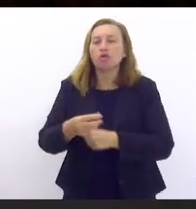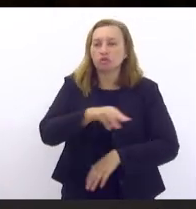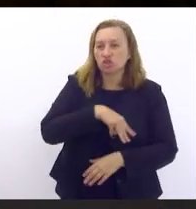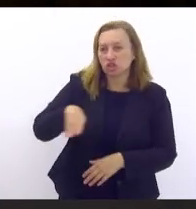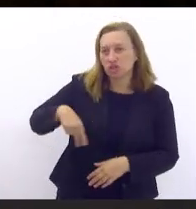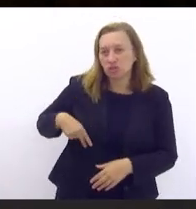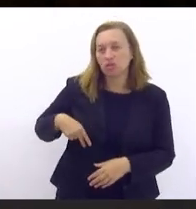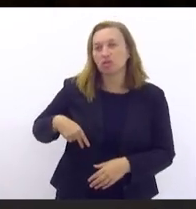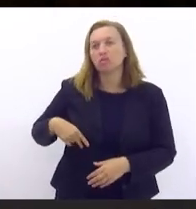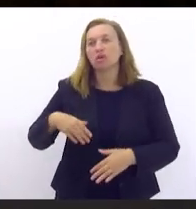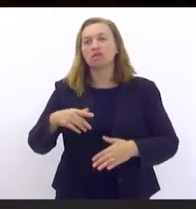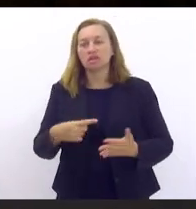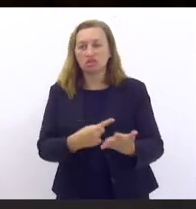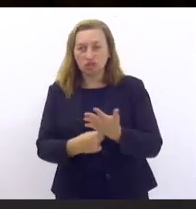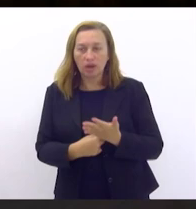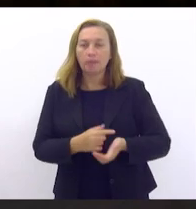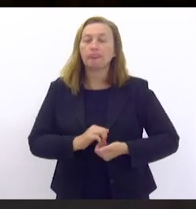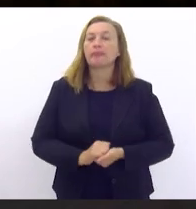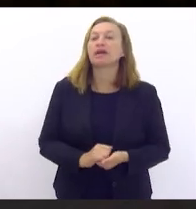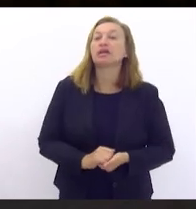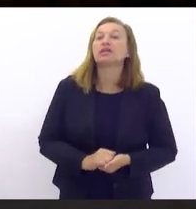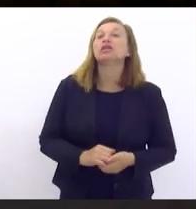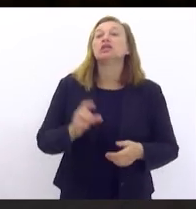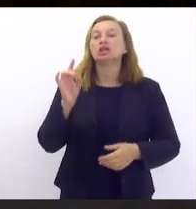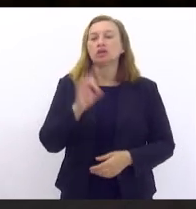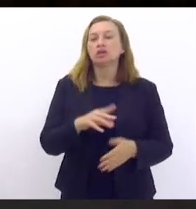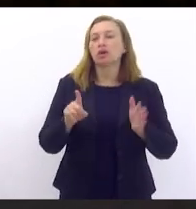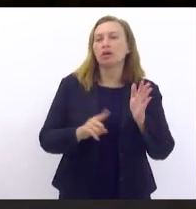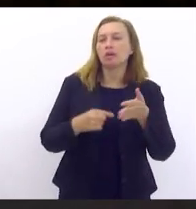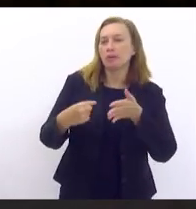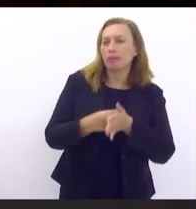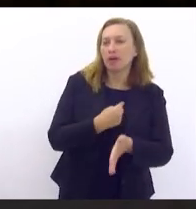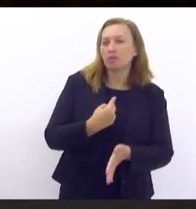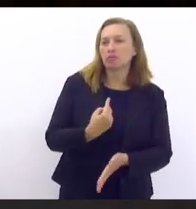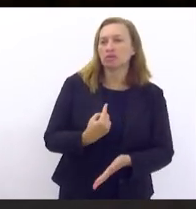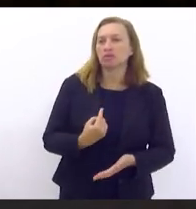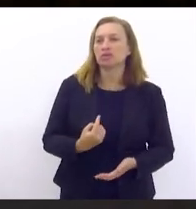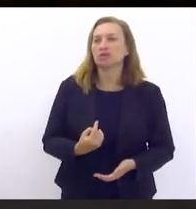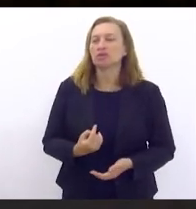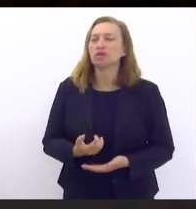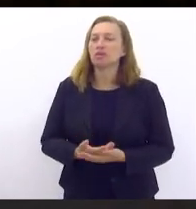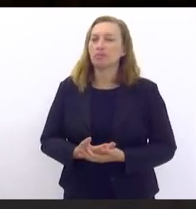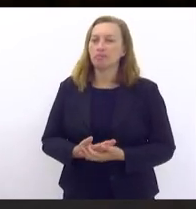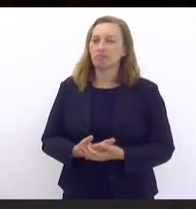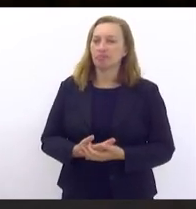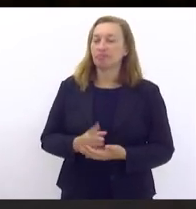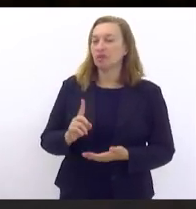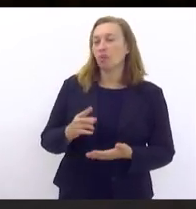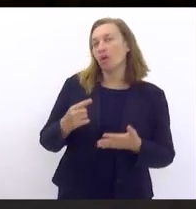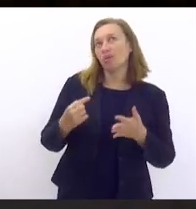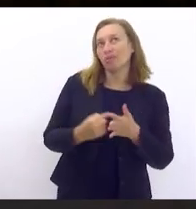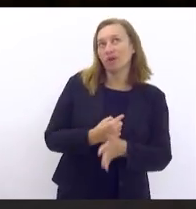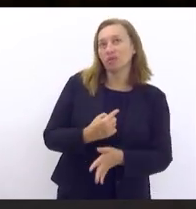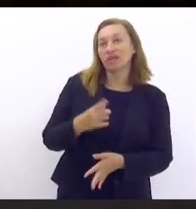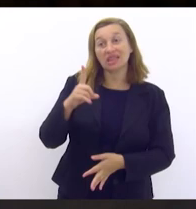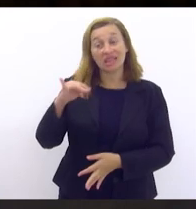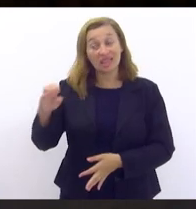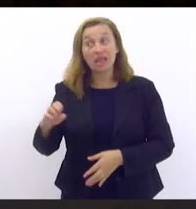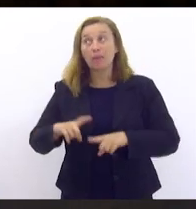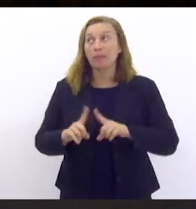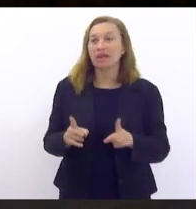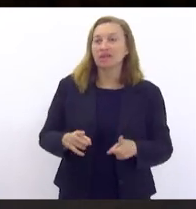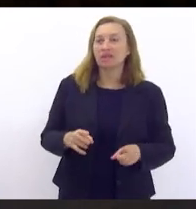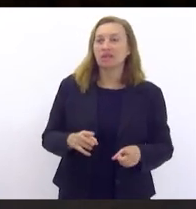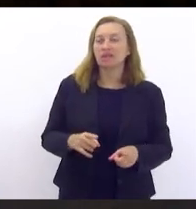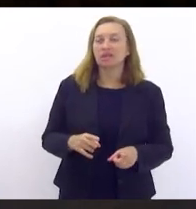para nos apoiar nesse processo né E aí eu tinha uma pergunta é sem pés que é quase né nem uma pergunta né Denise mas ela coloca o seguinte